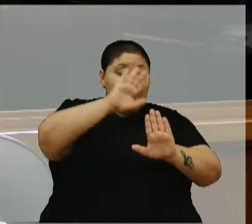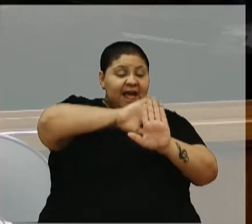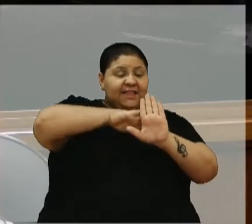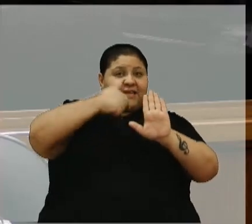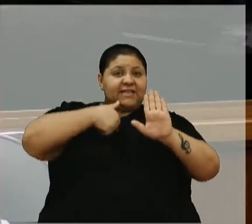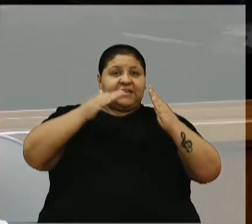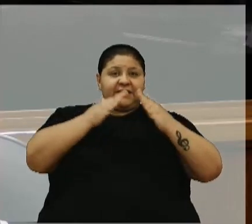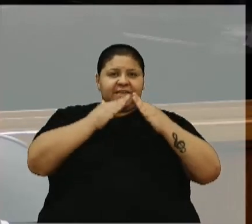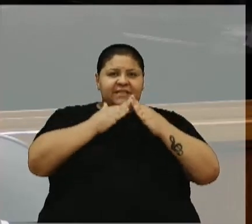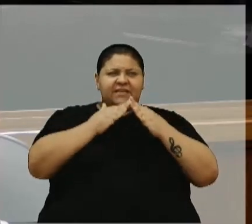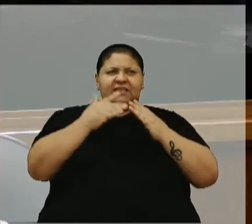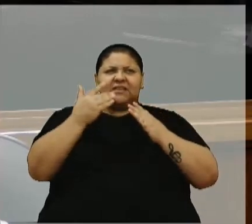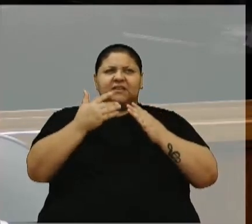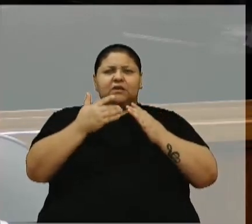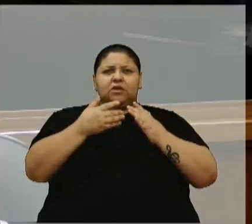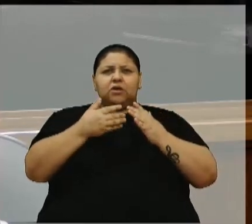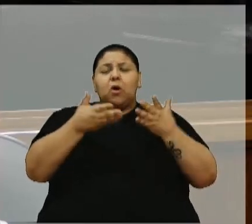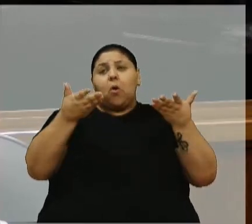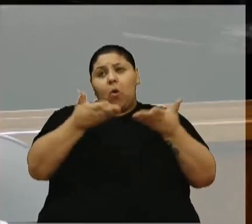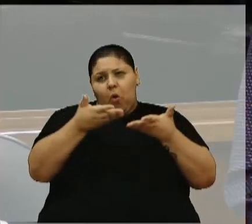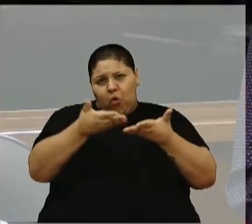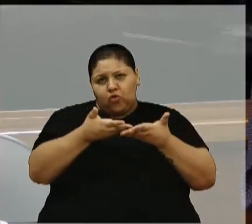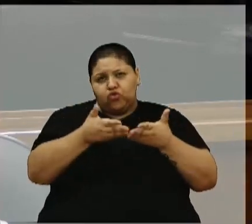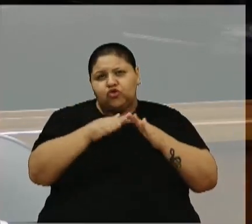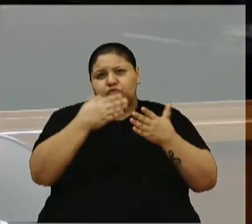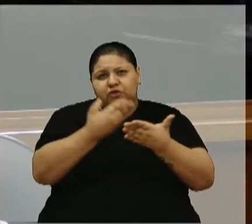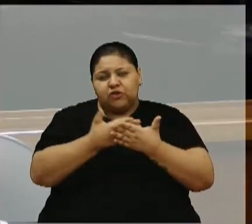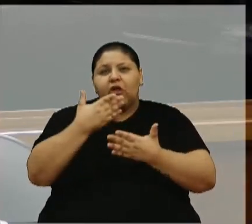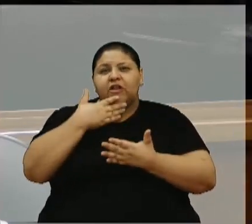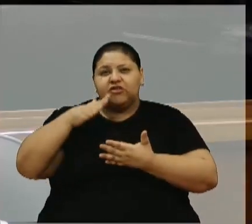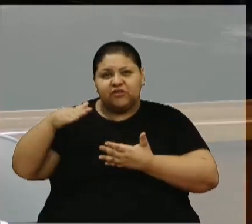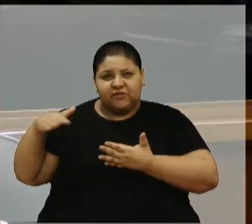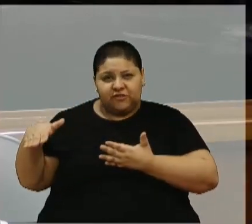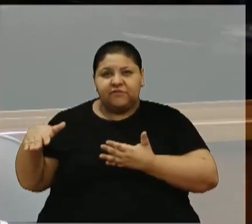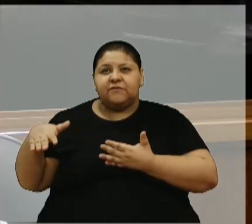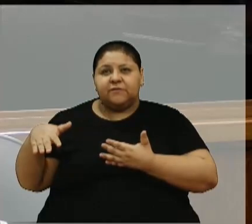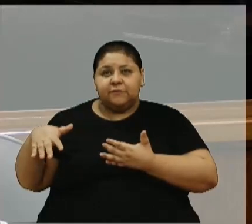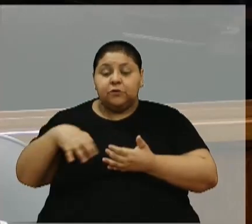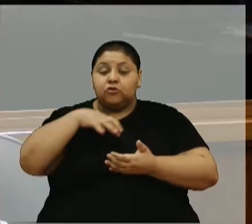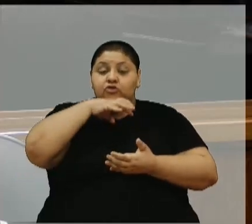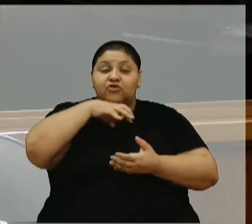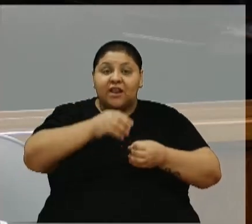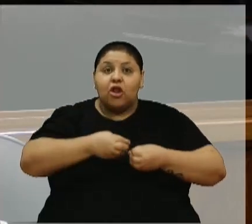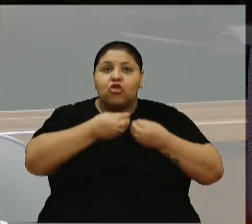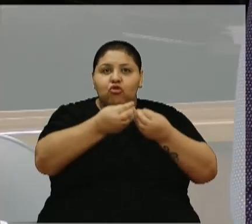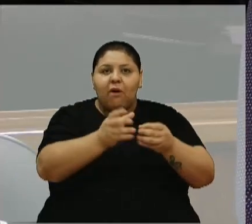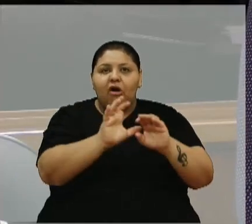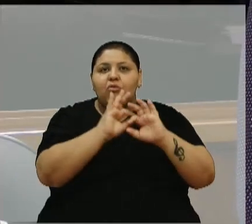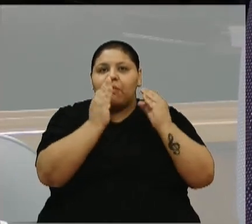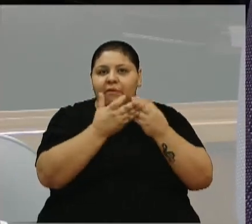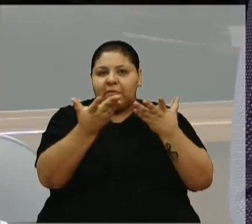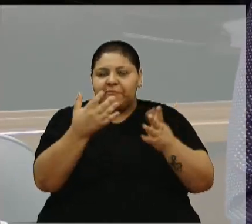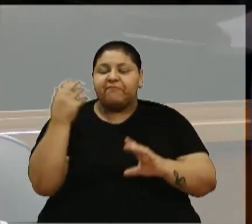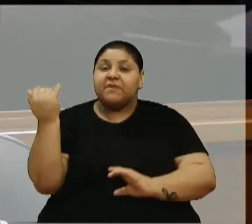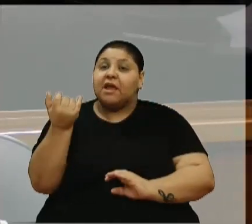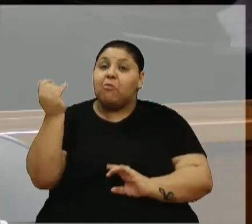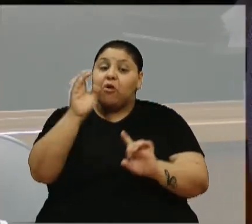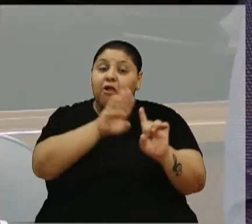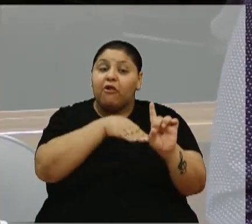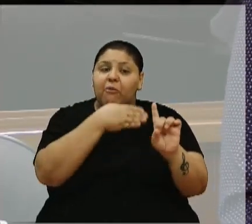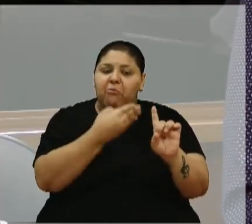era a escola, hoje de educação infantil, que era o Melvin Jones, de um terreno doado pelo Lions. Então, importante essa